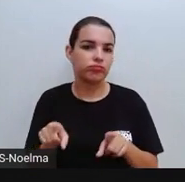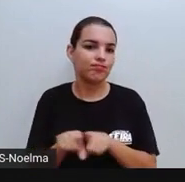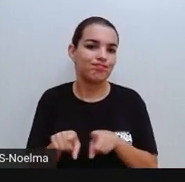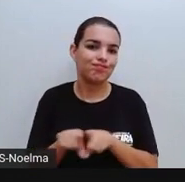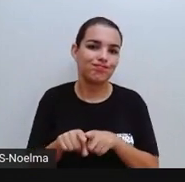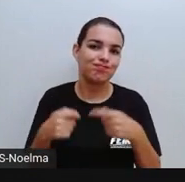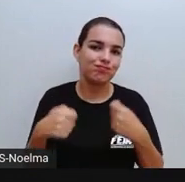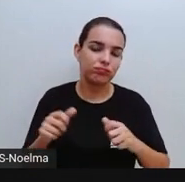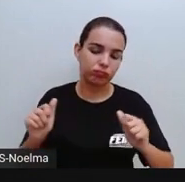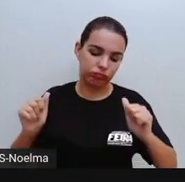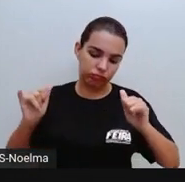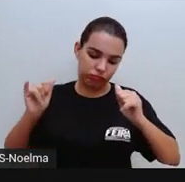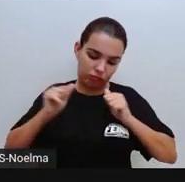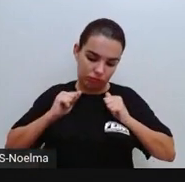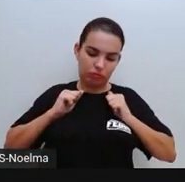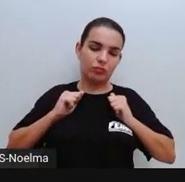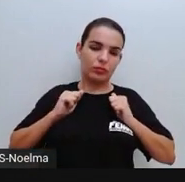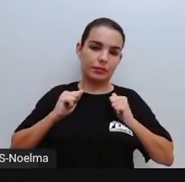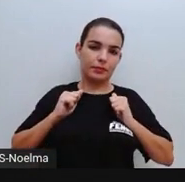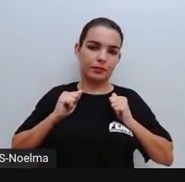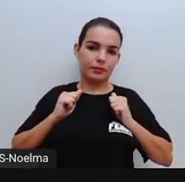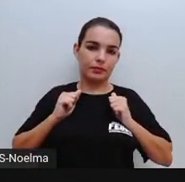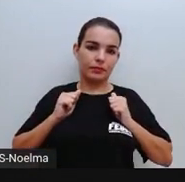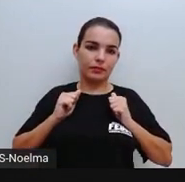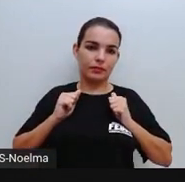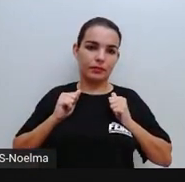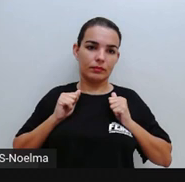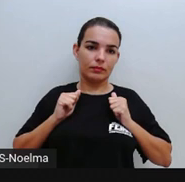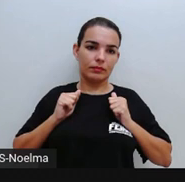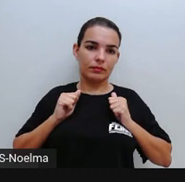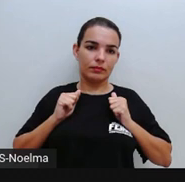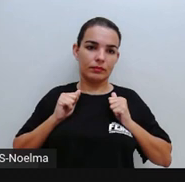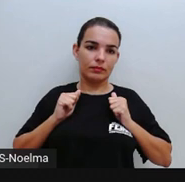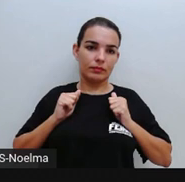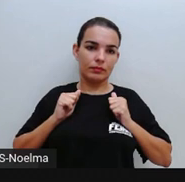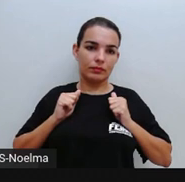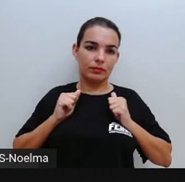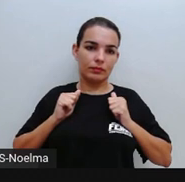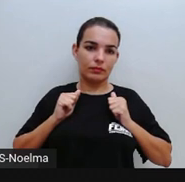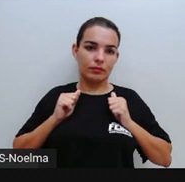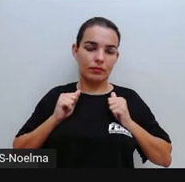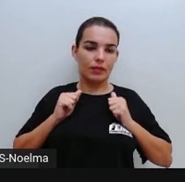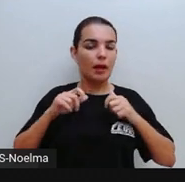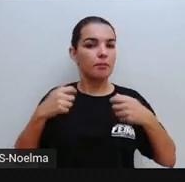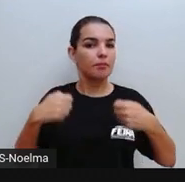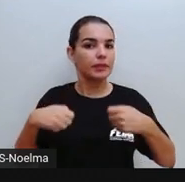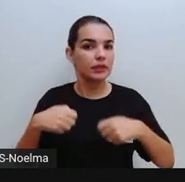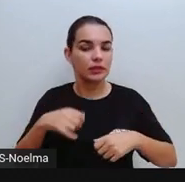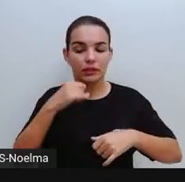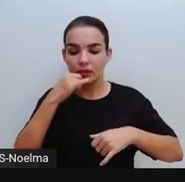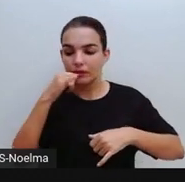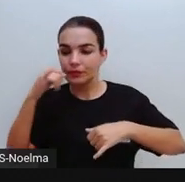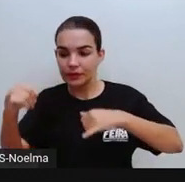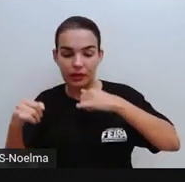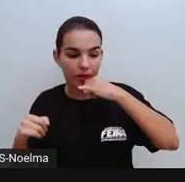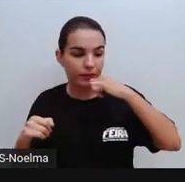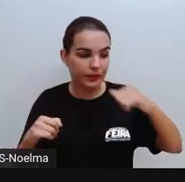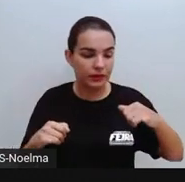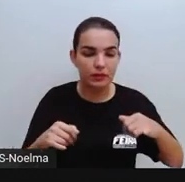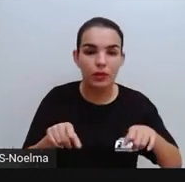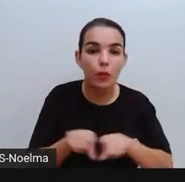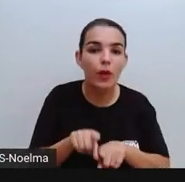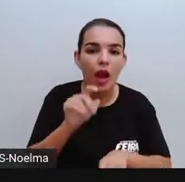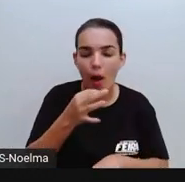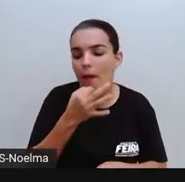opinativa não é não é uma notícia e perto da uma notícia noticiosa nós temos as opções nativas EA